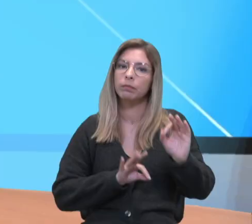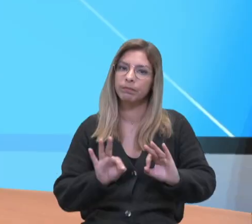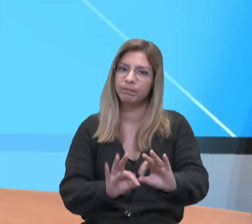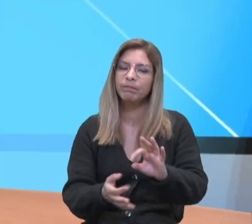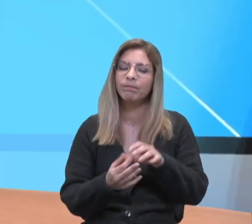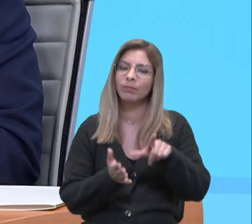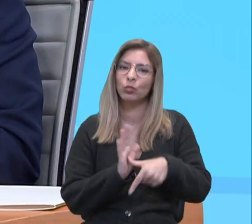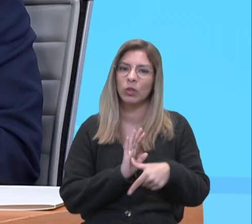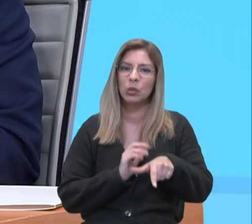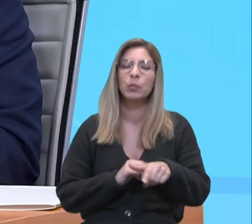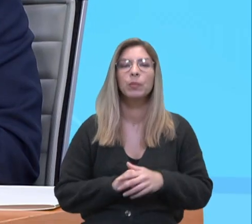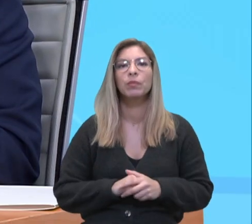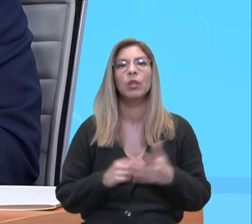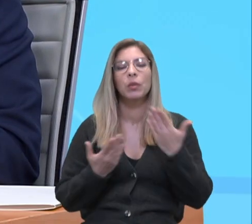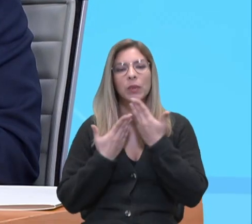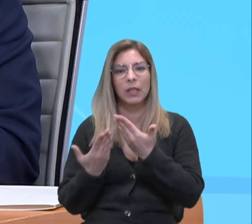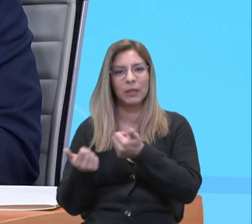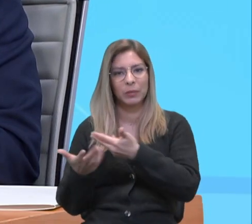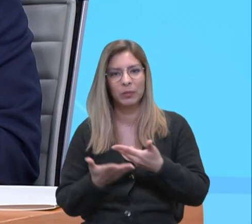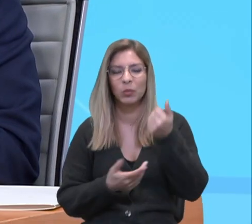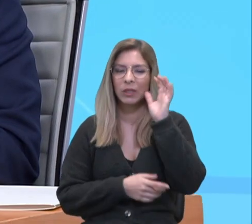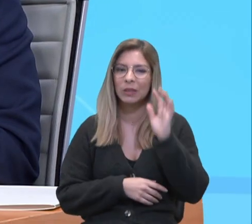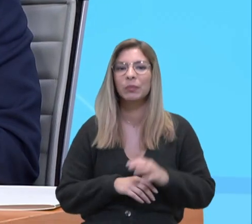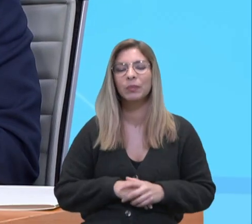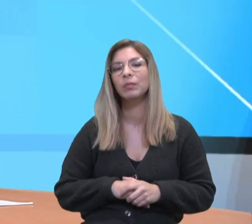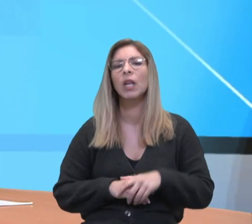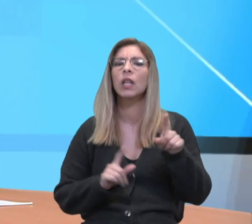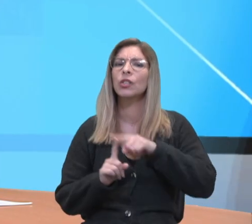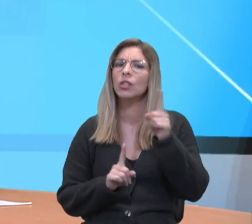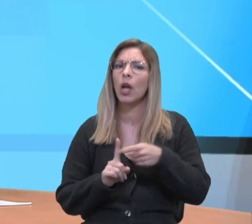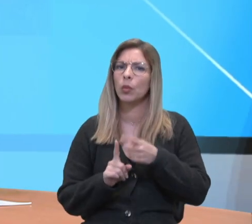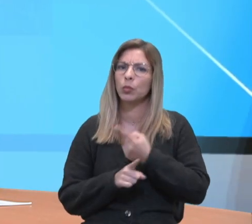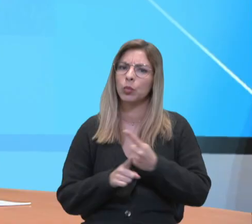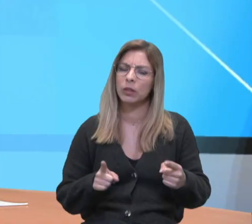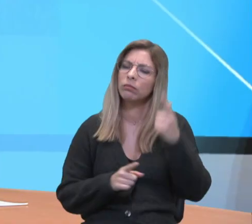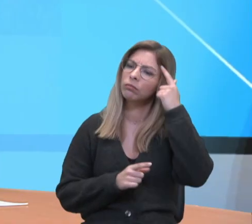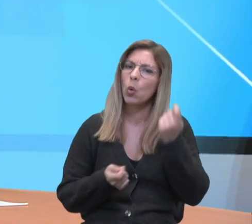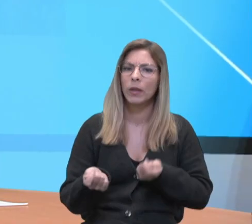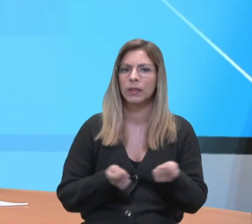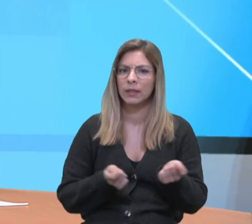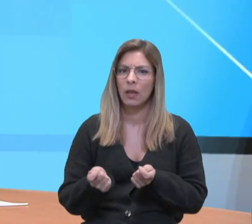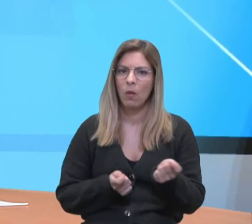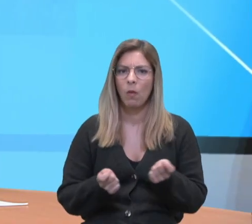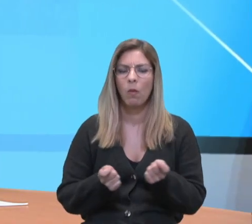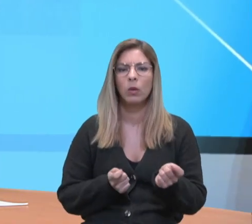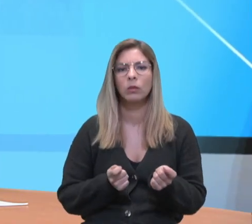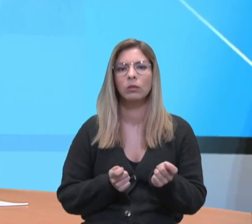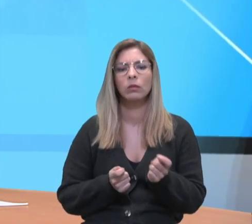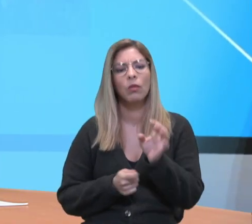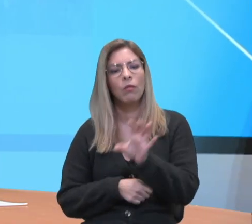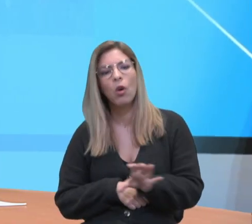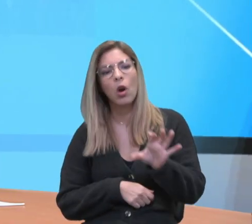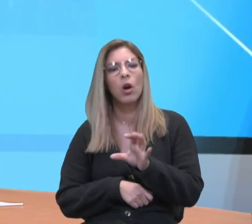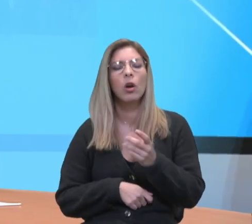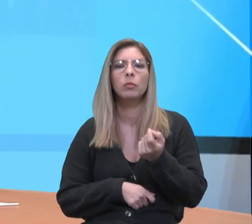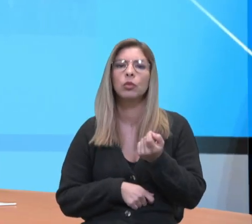estar entre nós. O que é que levou este ano a esta organização também, da forma diferente de assinalar o